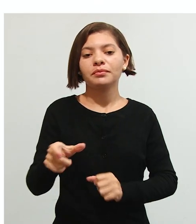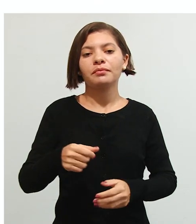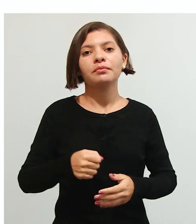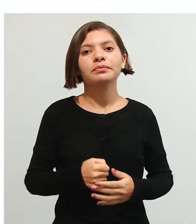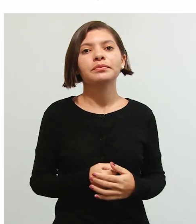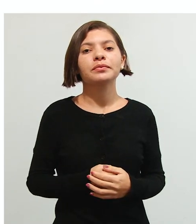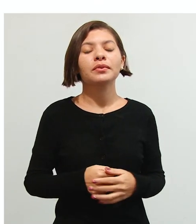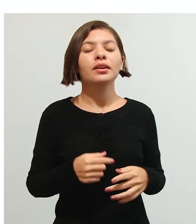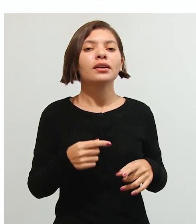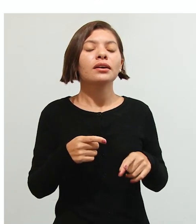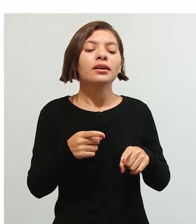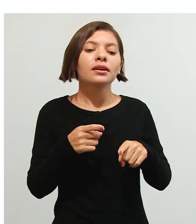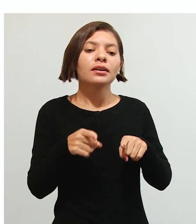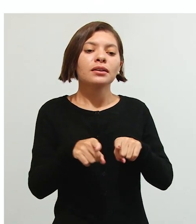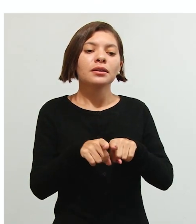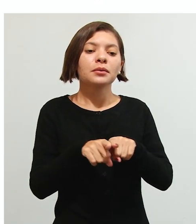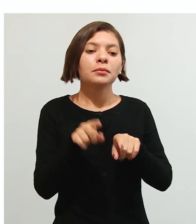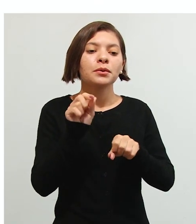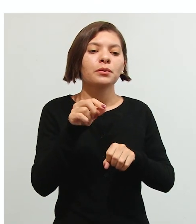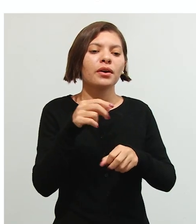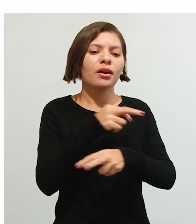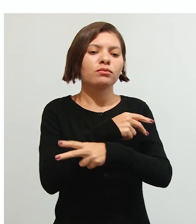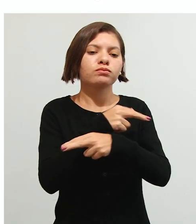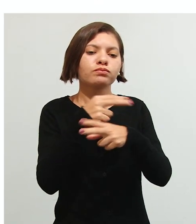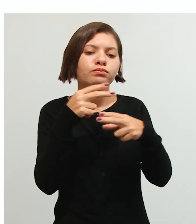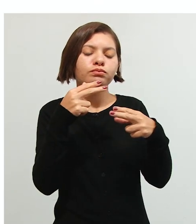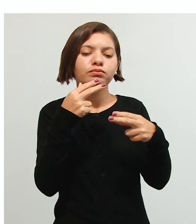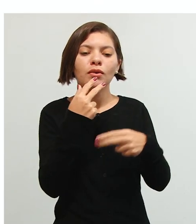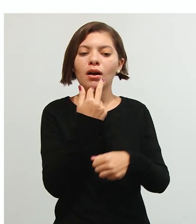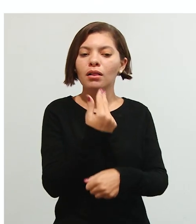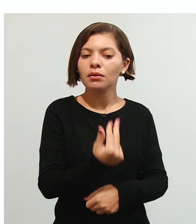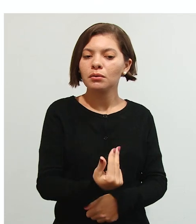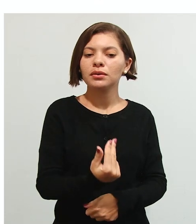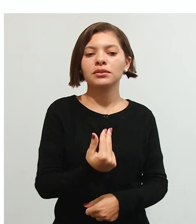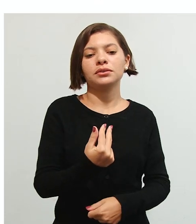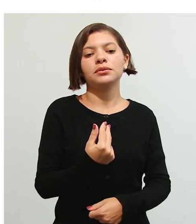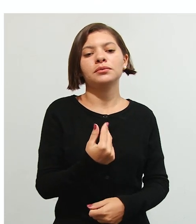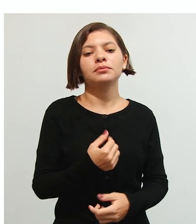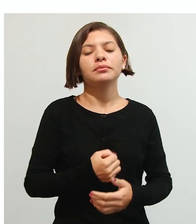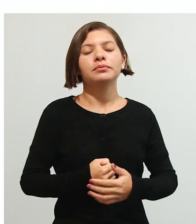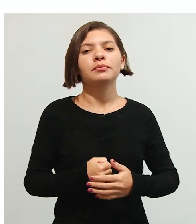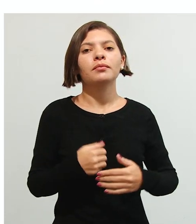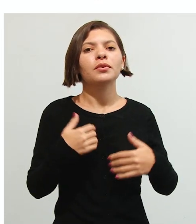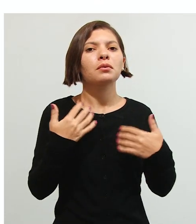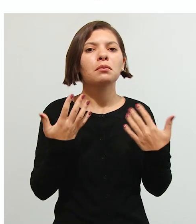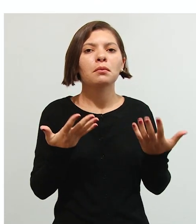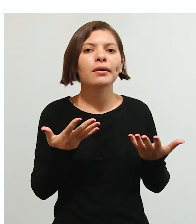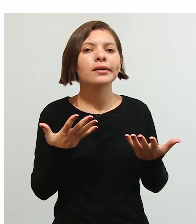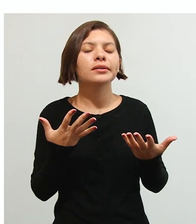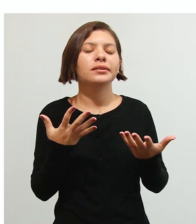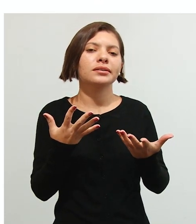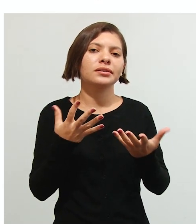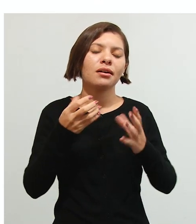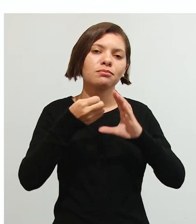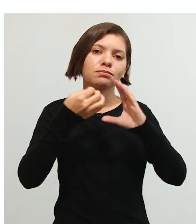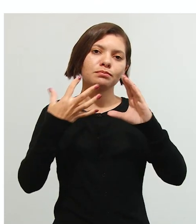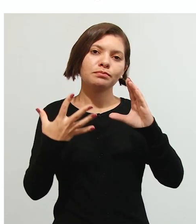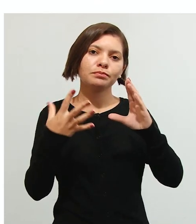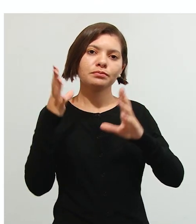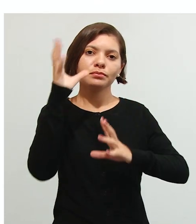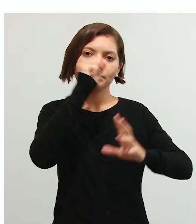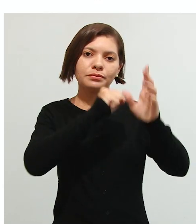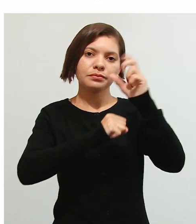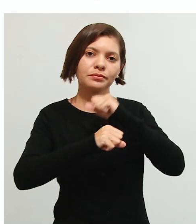também dentro dessa pedagogia múltiplas linguagens e aí a gente pensa aí nos estilos de aprendizagem que a gente já